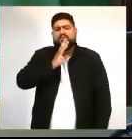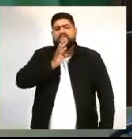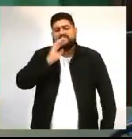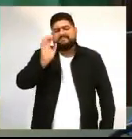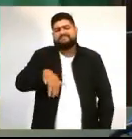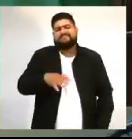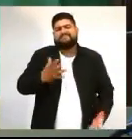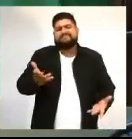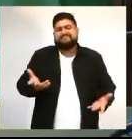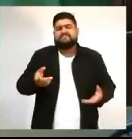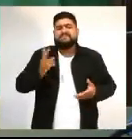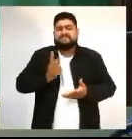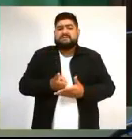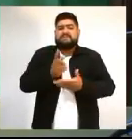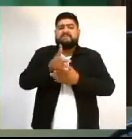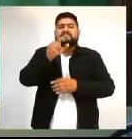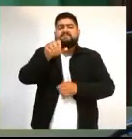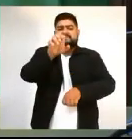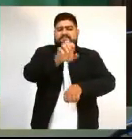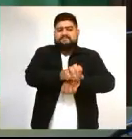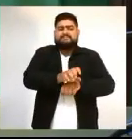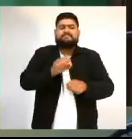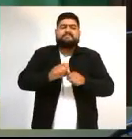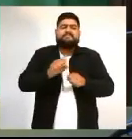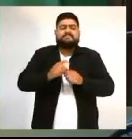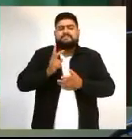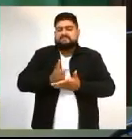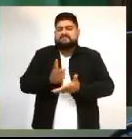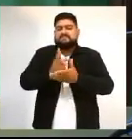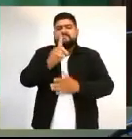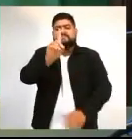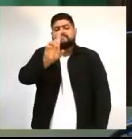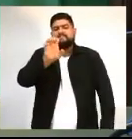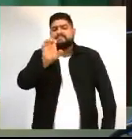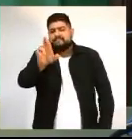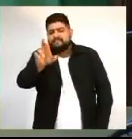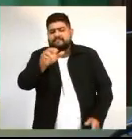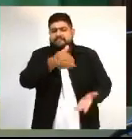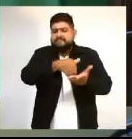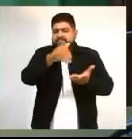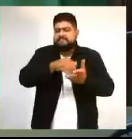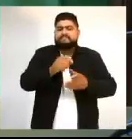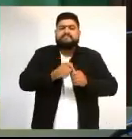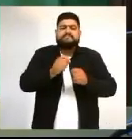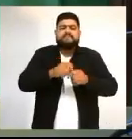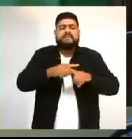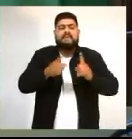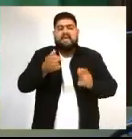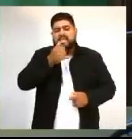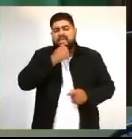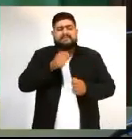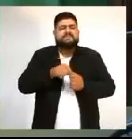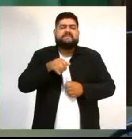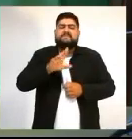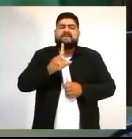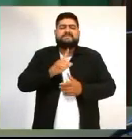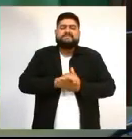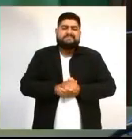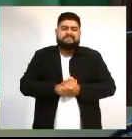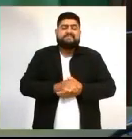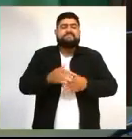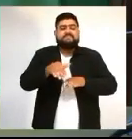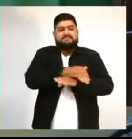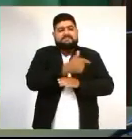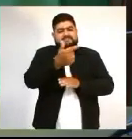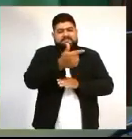isso. Sempre foi o Estado que fez, sempre foi o DR que fez, e infelizmente não faz mais. A segunda linha em Mets